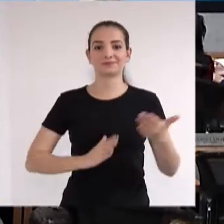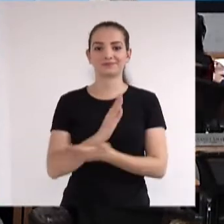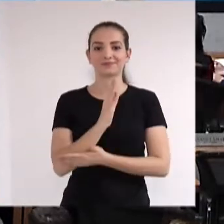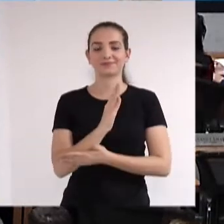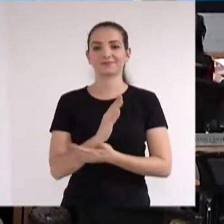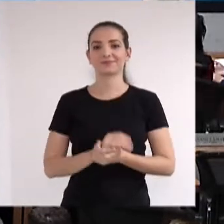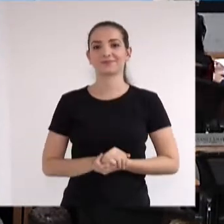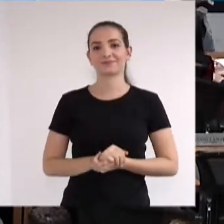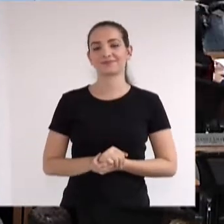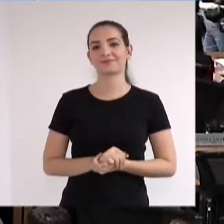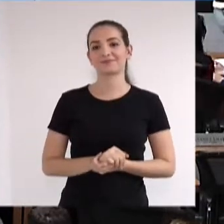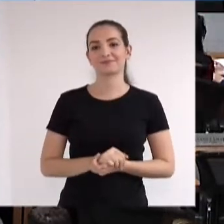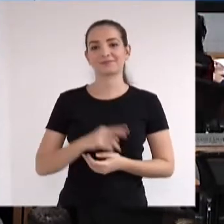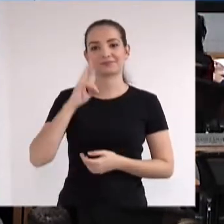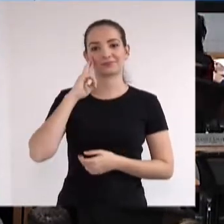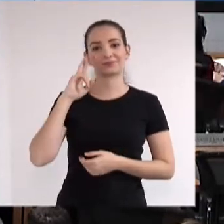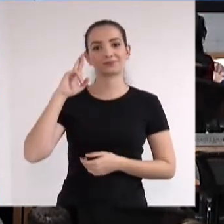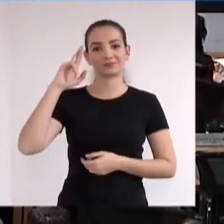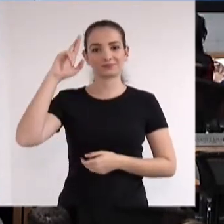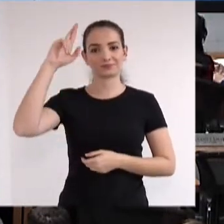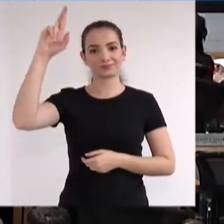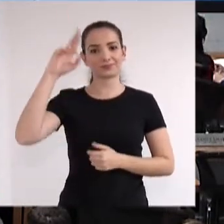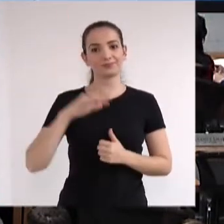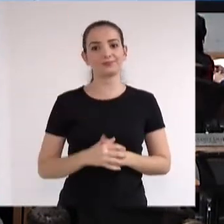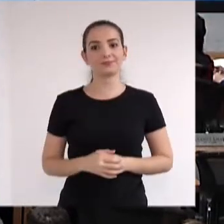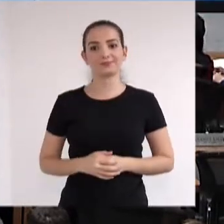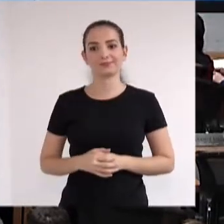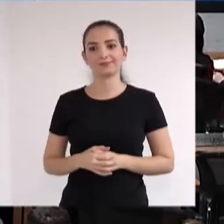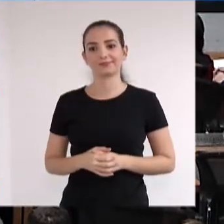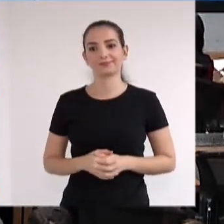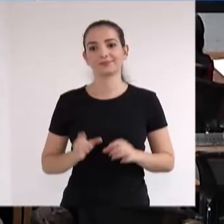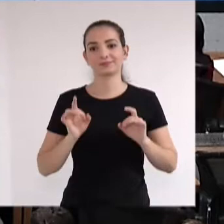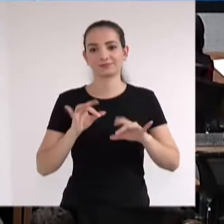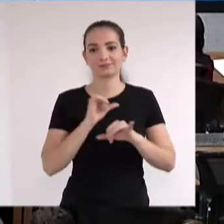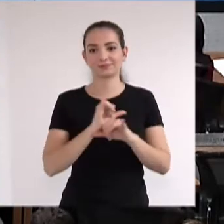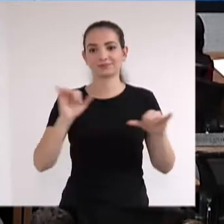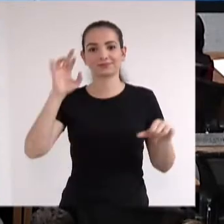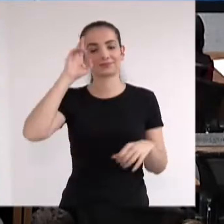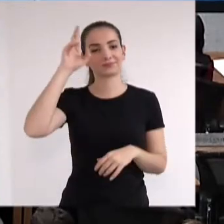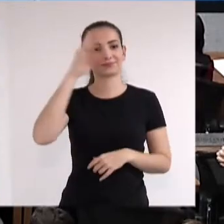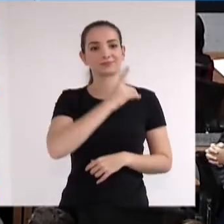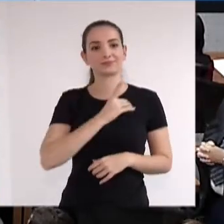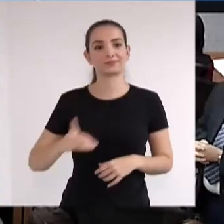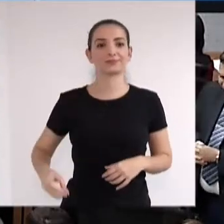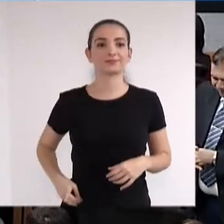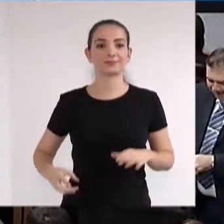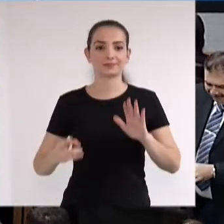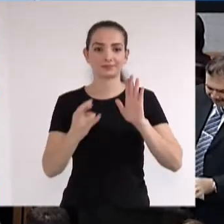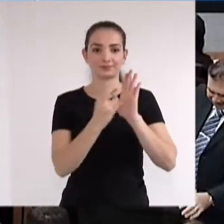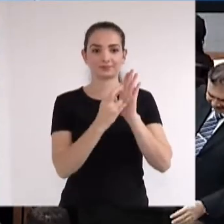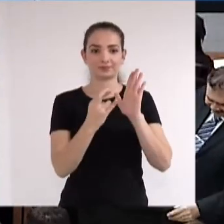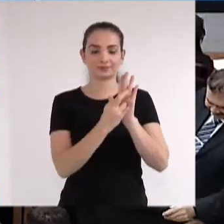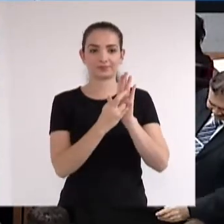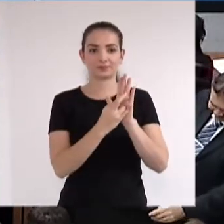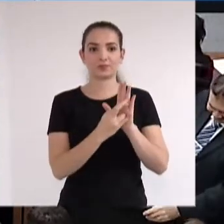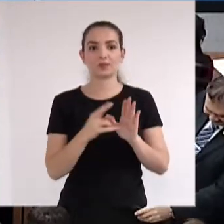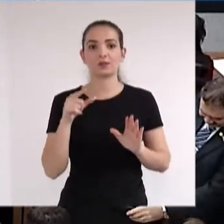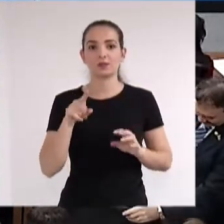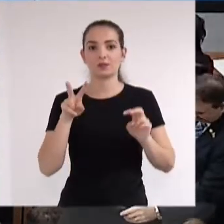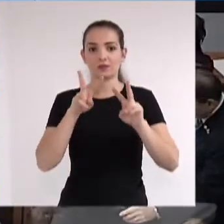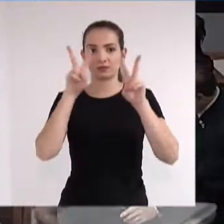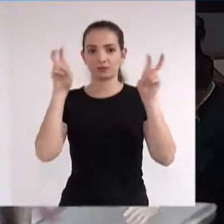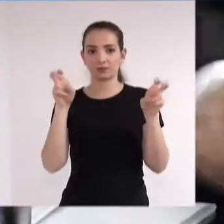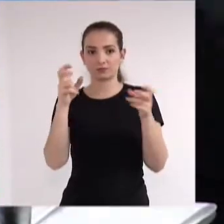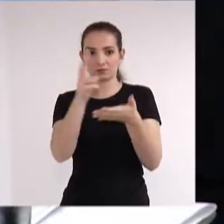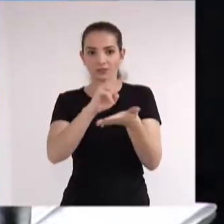Aprovado pelas lideranças, apenas comunicar aos senhores deputados que, regimentalmente, a matéria lida